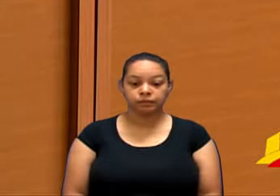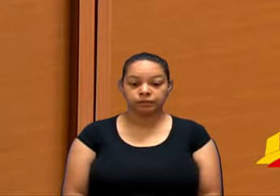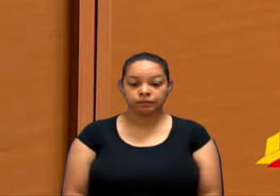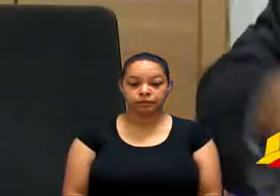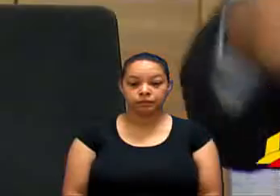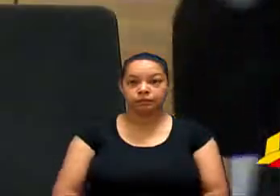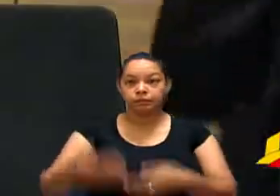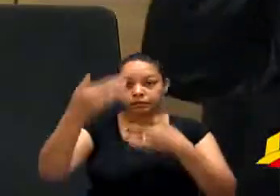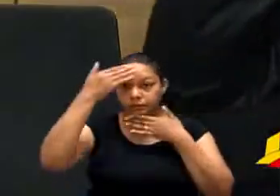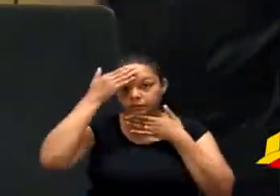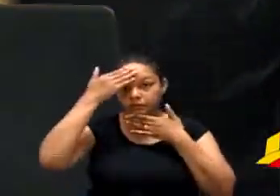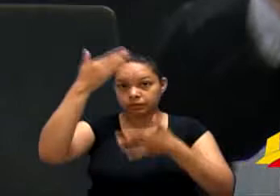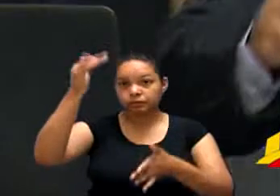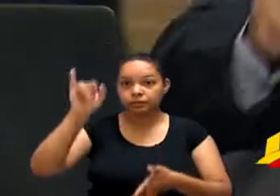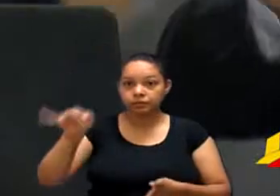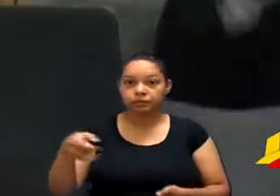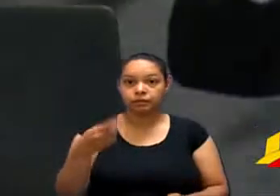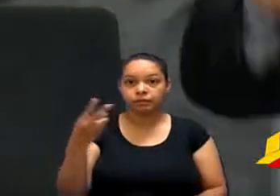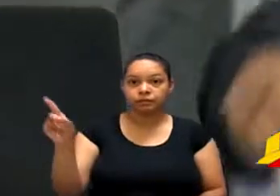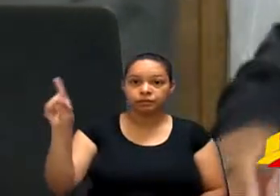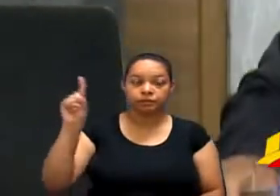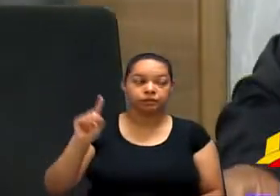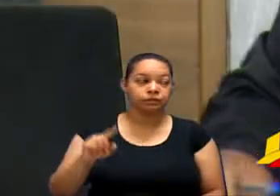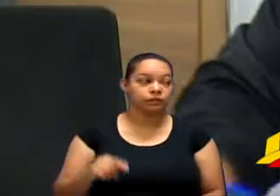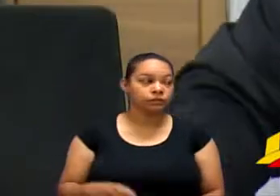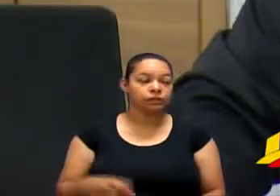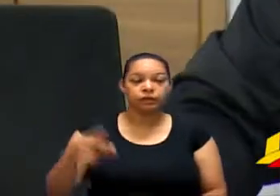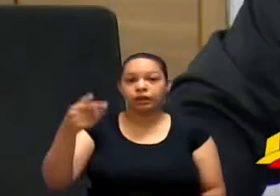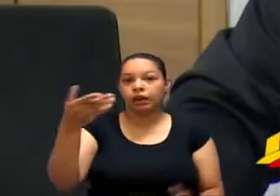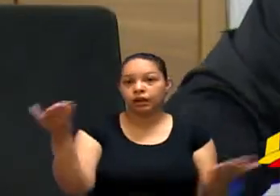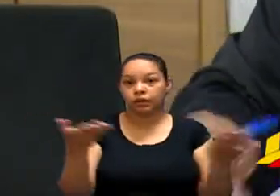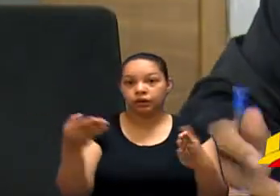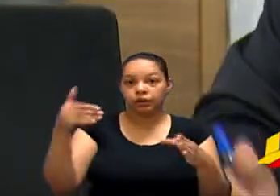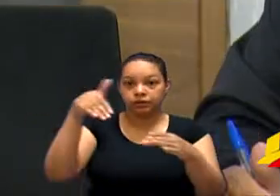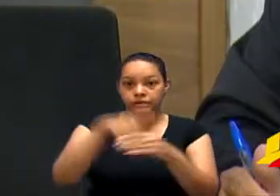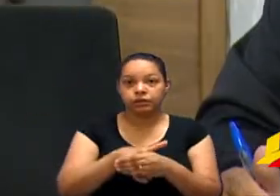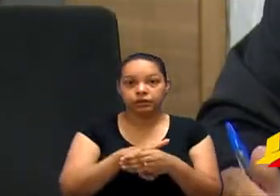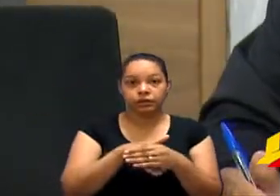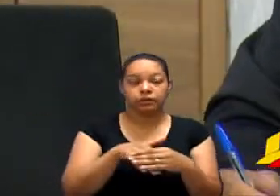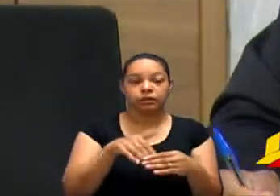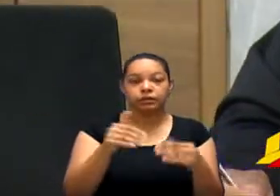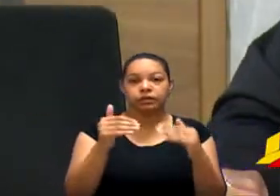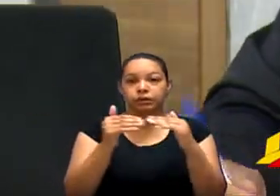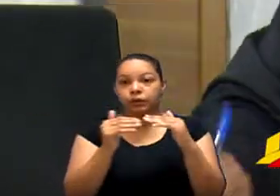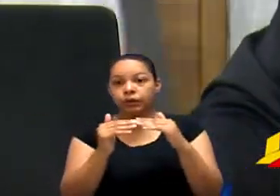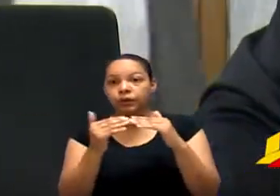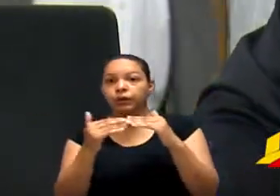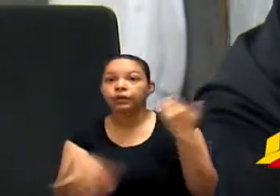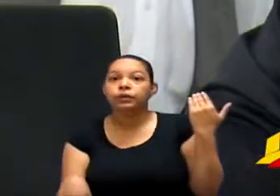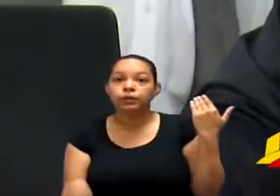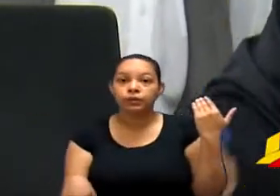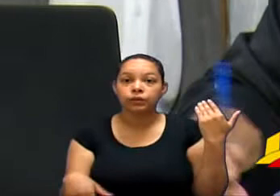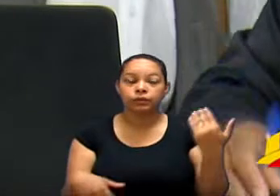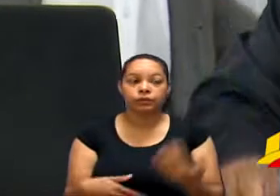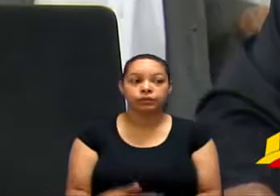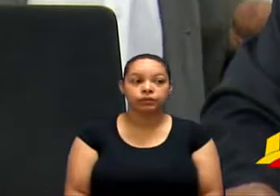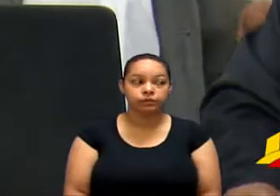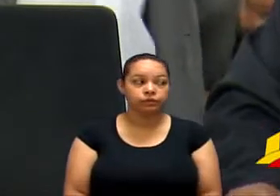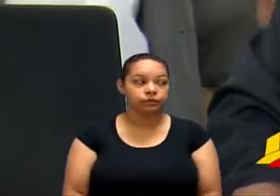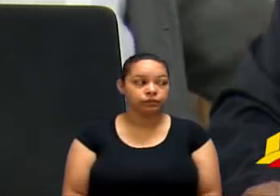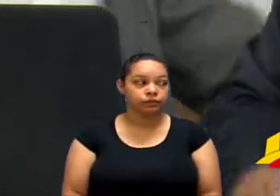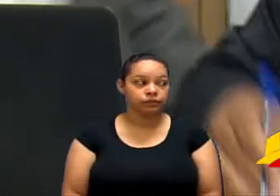obrigado eu coloco em votação requerimento depois nós vamos pedir para fazer para nós todos poder